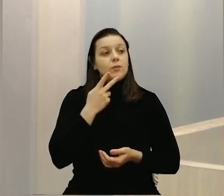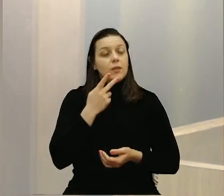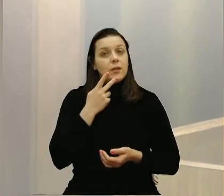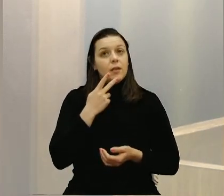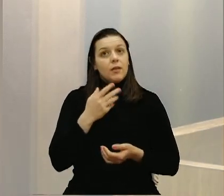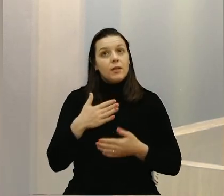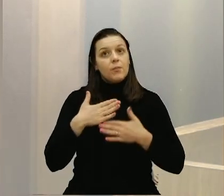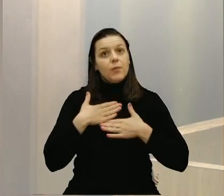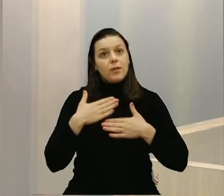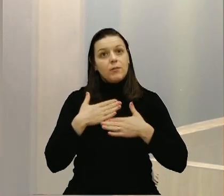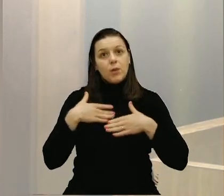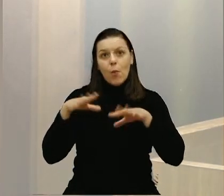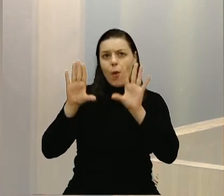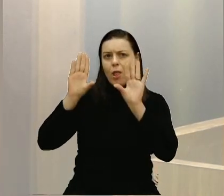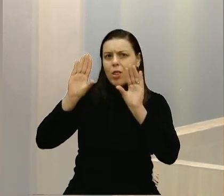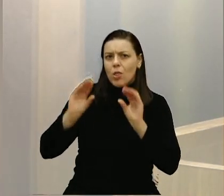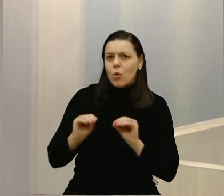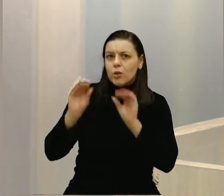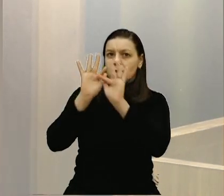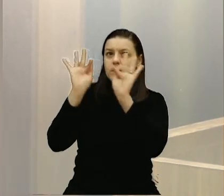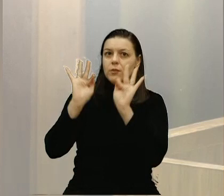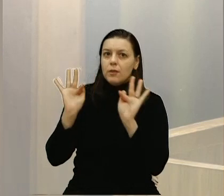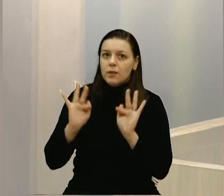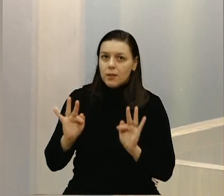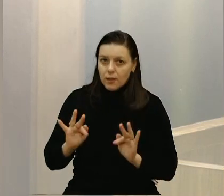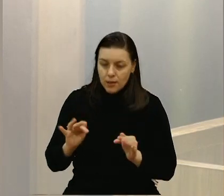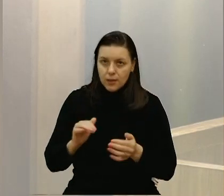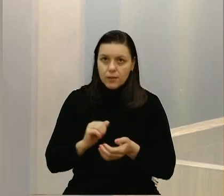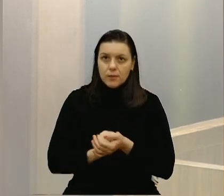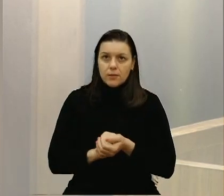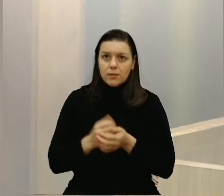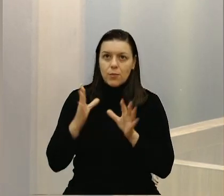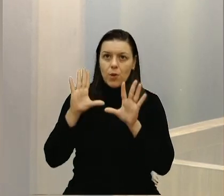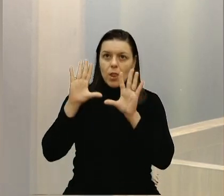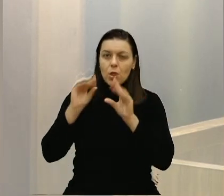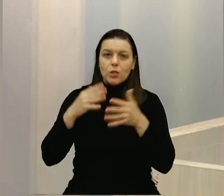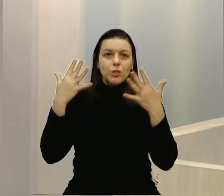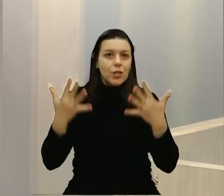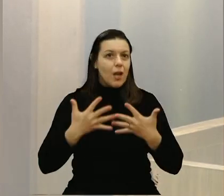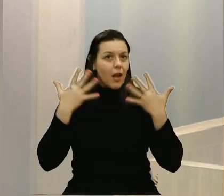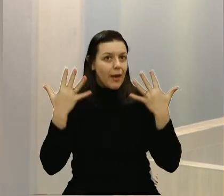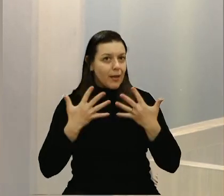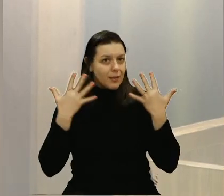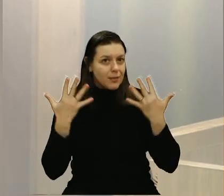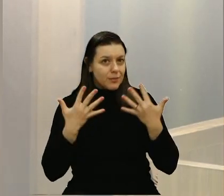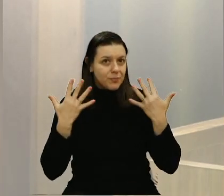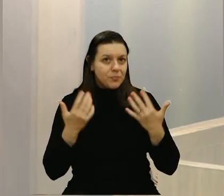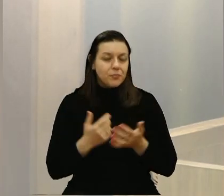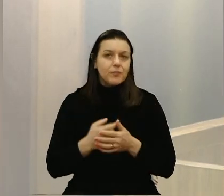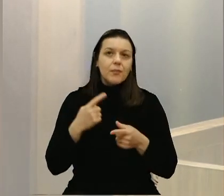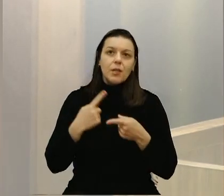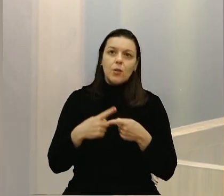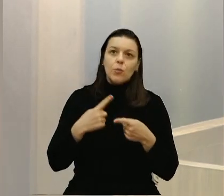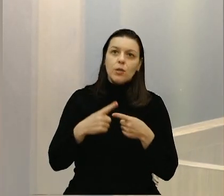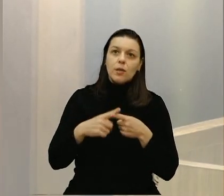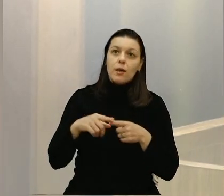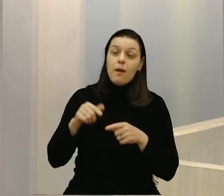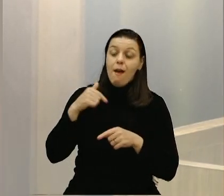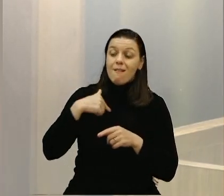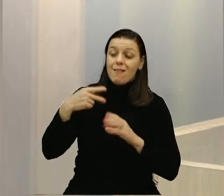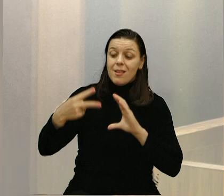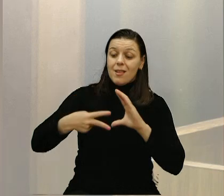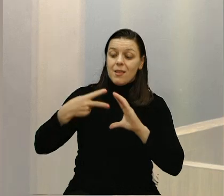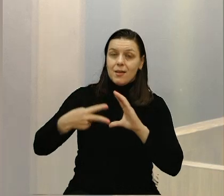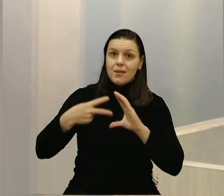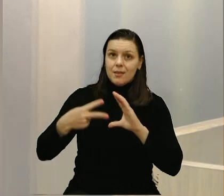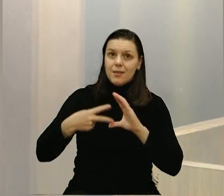para mim, é uma noite muito feliz, é uma noite muito alegre, porque essa casa,